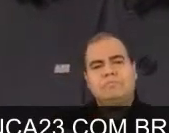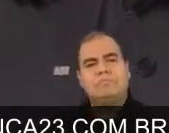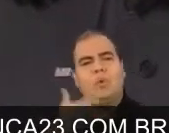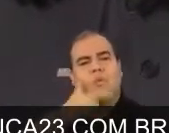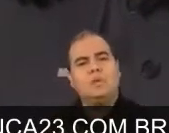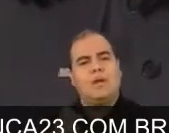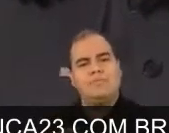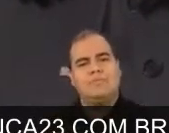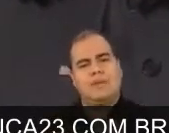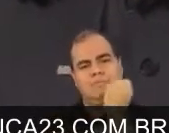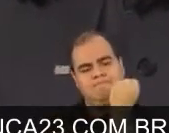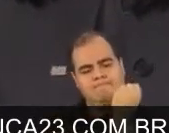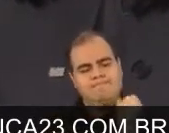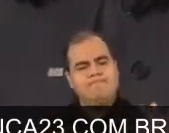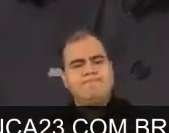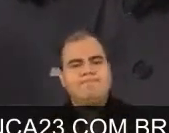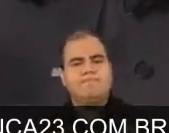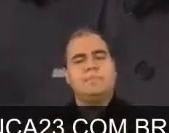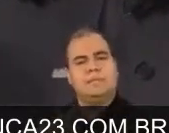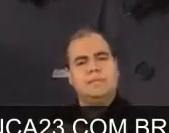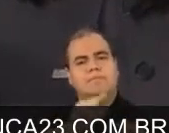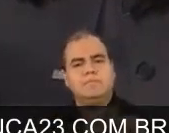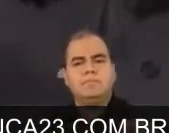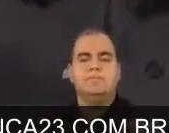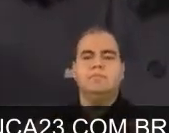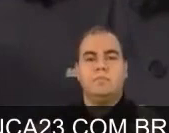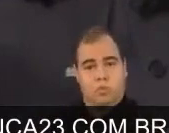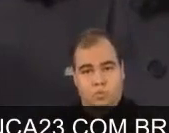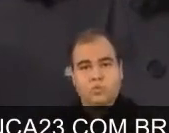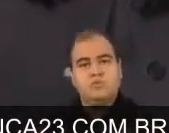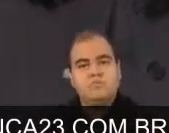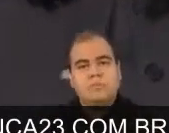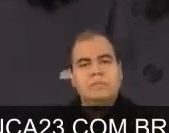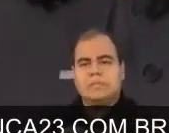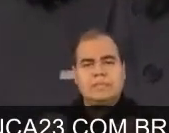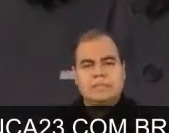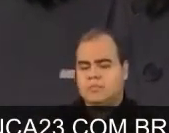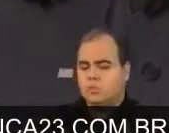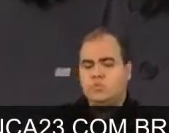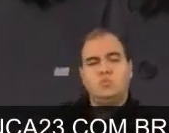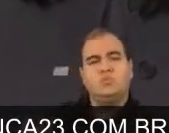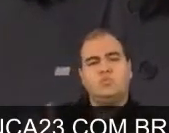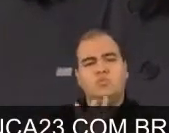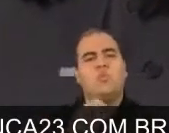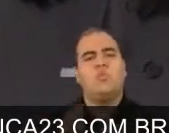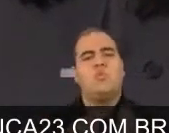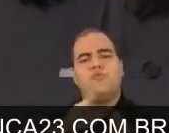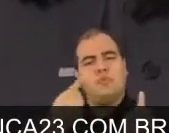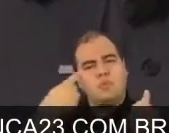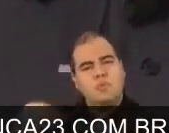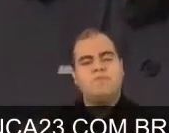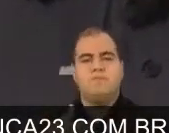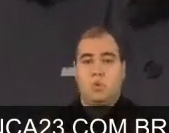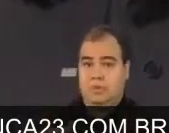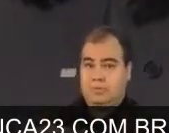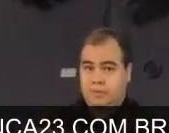próprio saneamento básico em municípios que hoje dependem de sistemas isolados? Então, como você vai ser contra algo que vai gerar muito